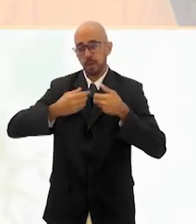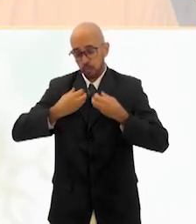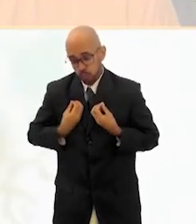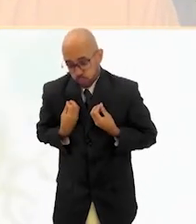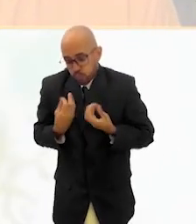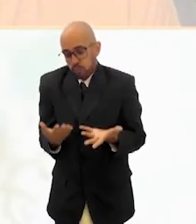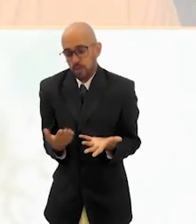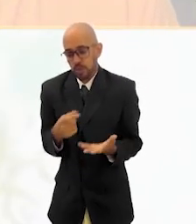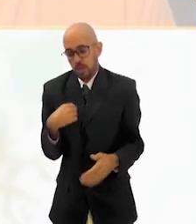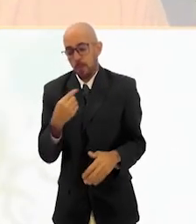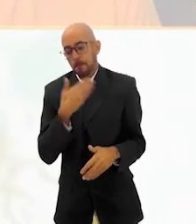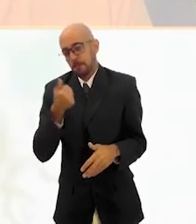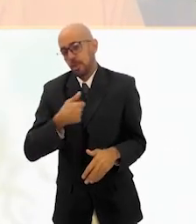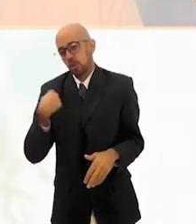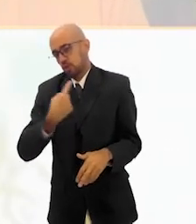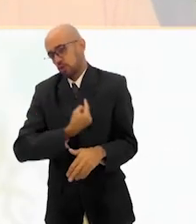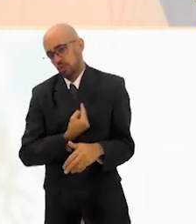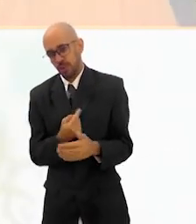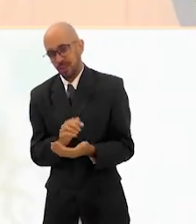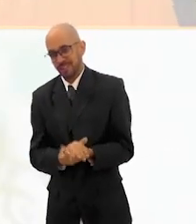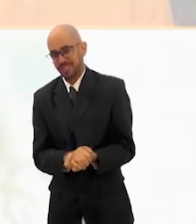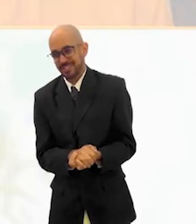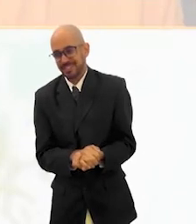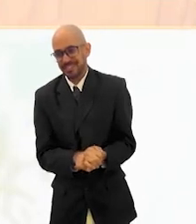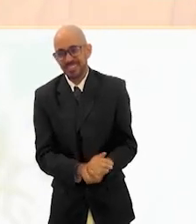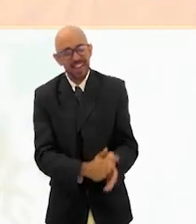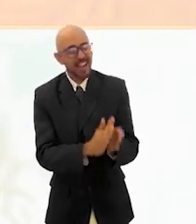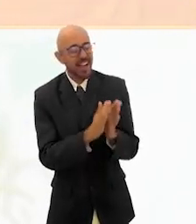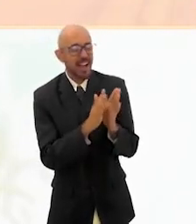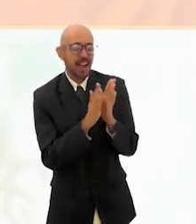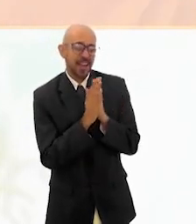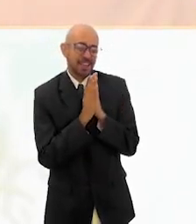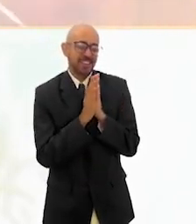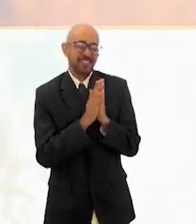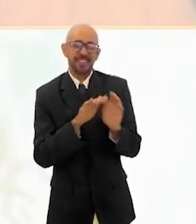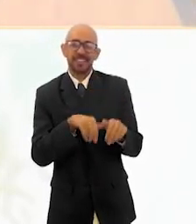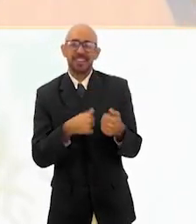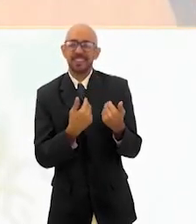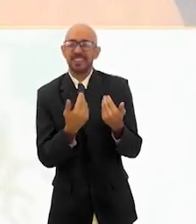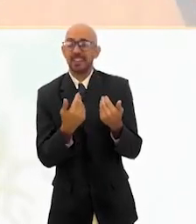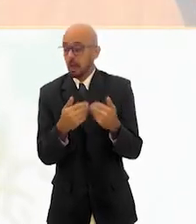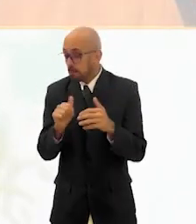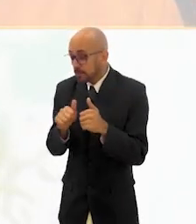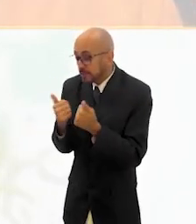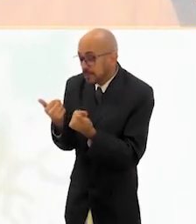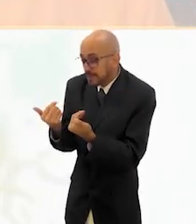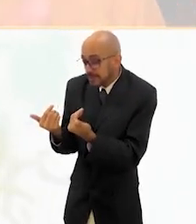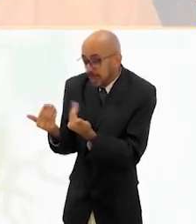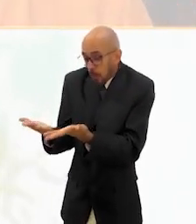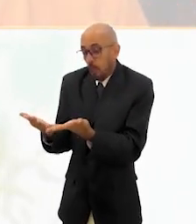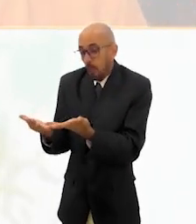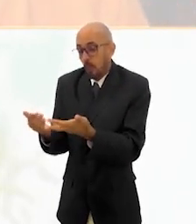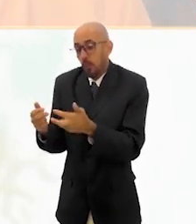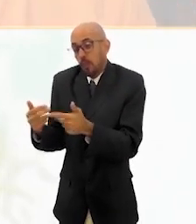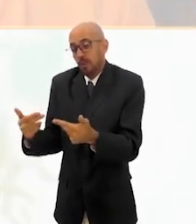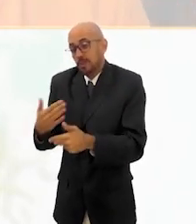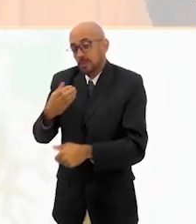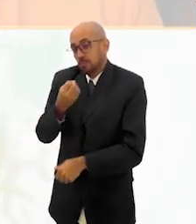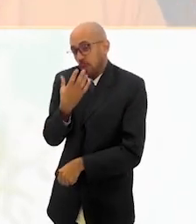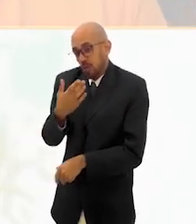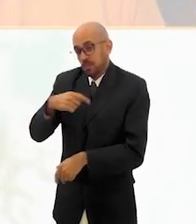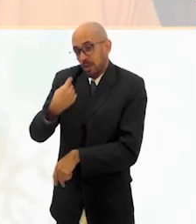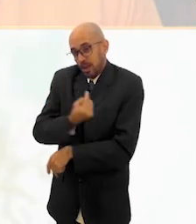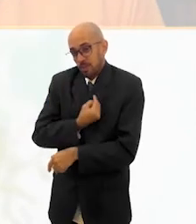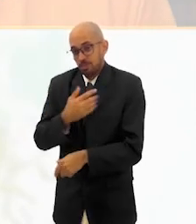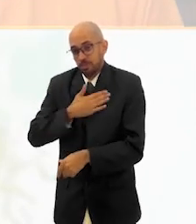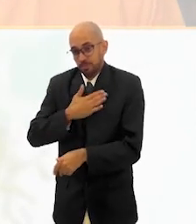para o mundo. É E isso aí, a Moa. poesia trabalhou isso em mim, de colocar coisas boas minhas para o